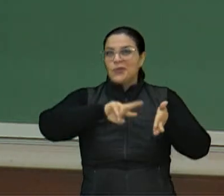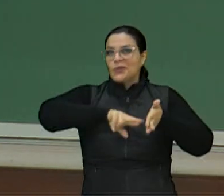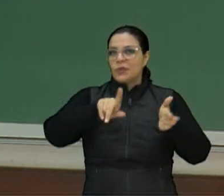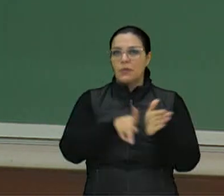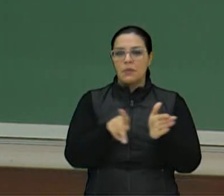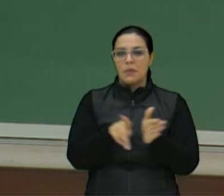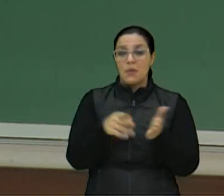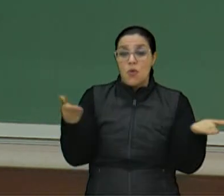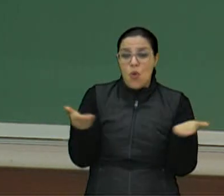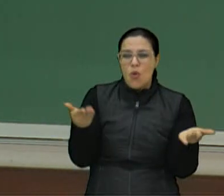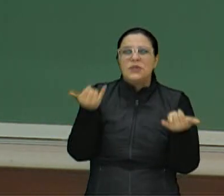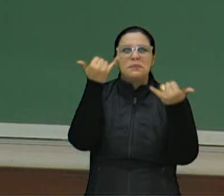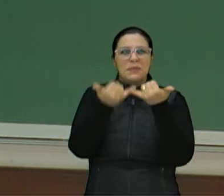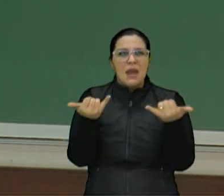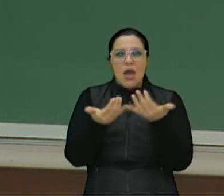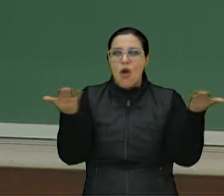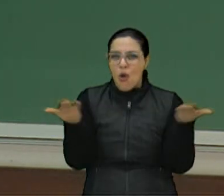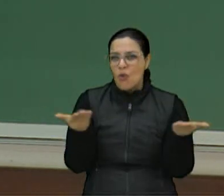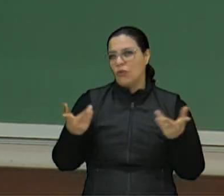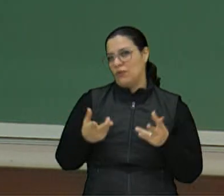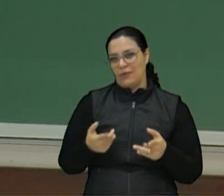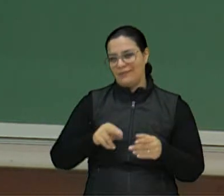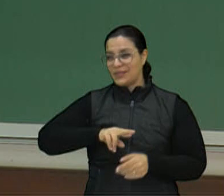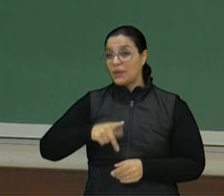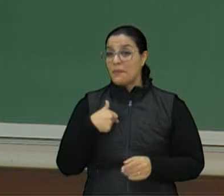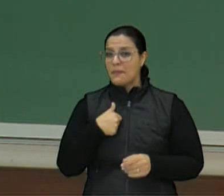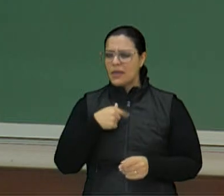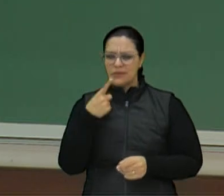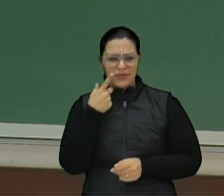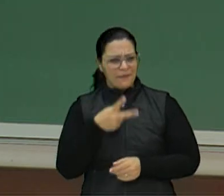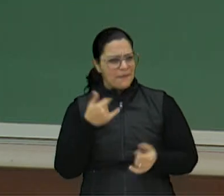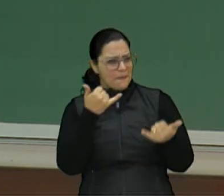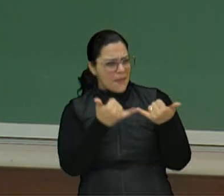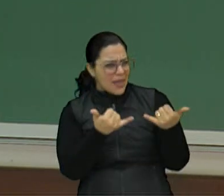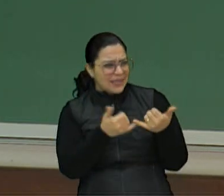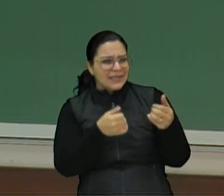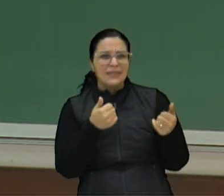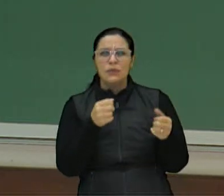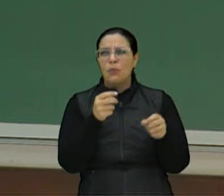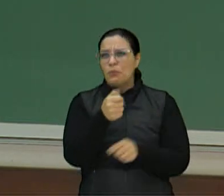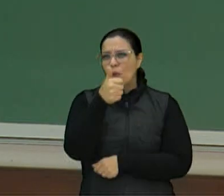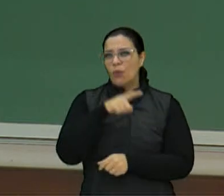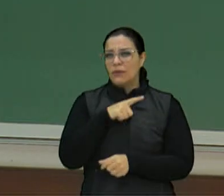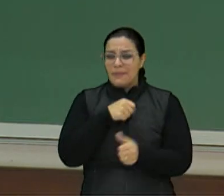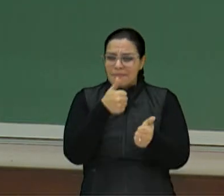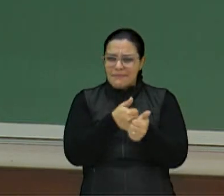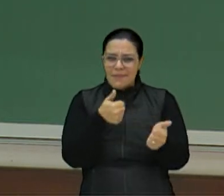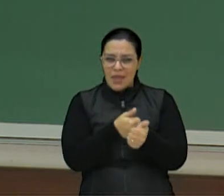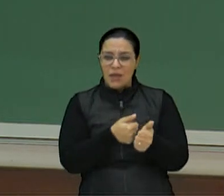exatamente as aquarelas que nós conhecemos hoje, mas os resultados se aproximavam bastante.